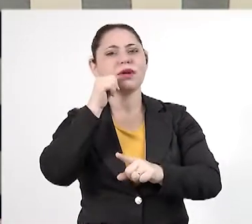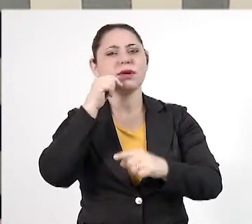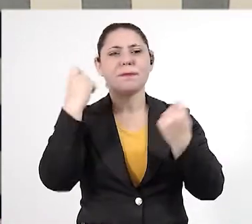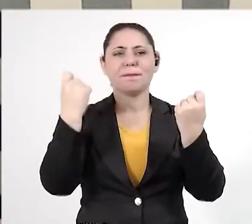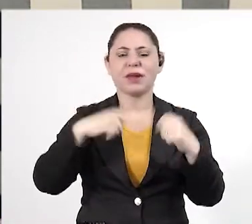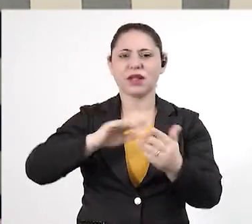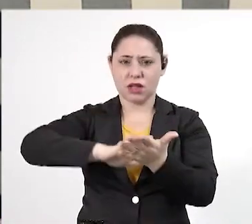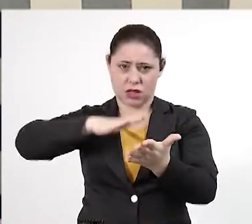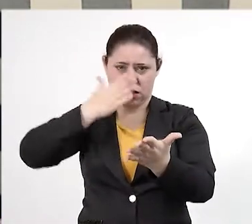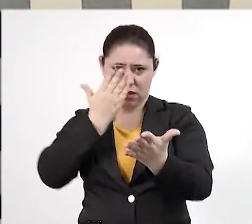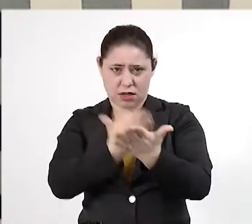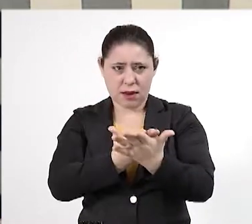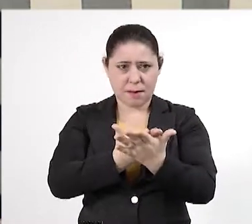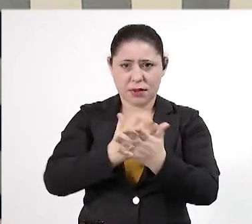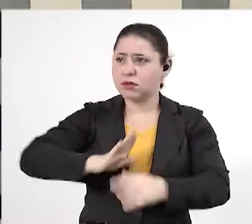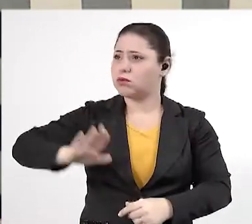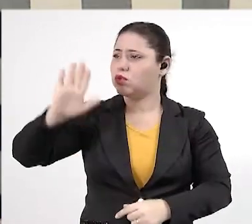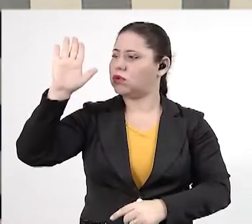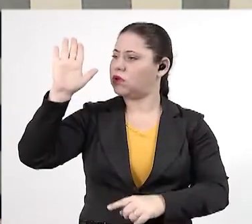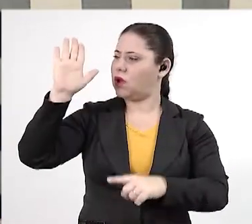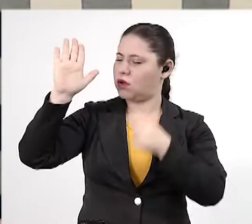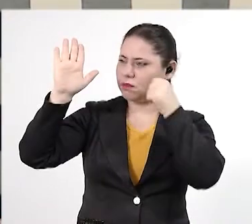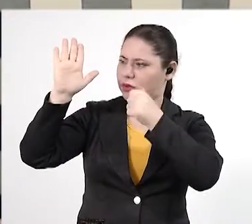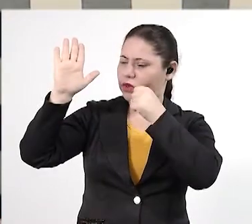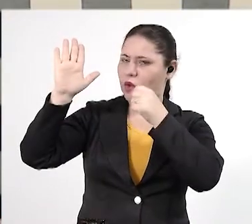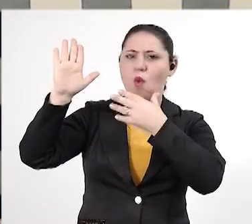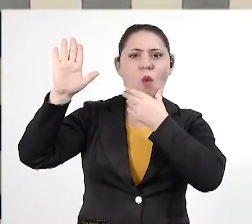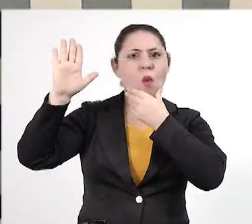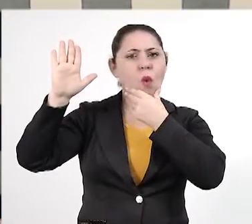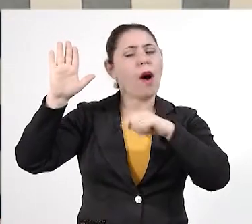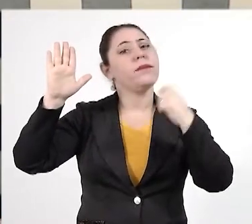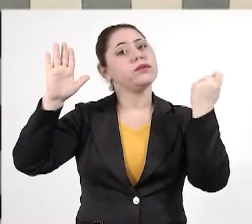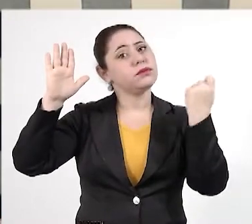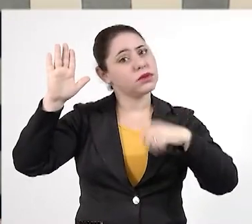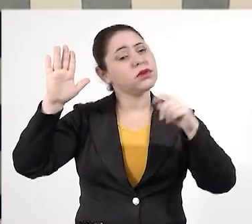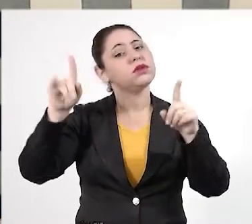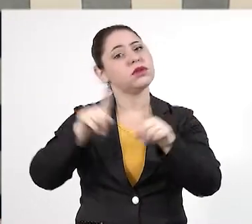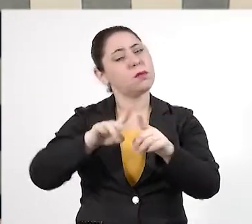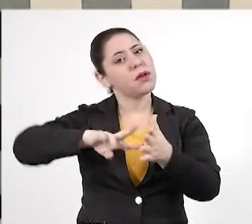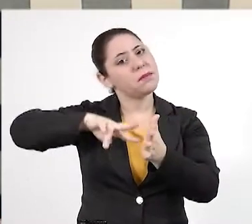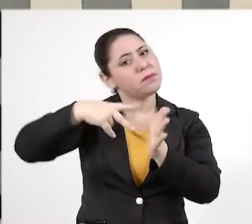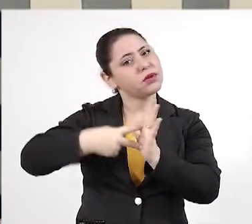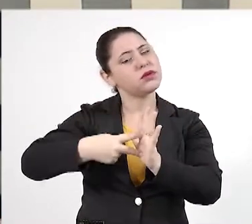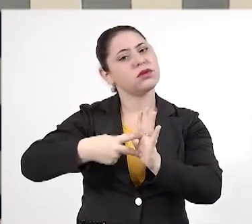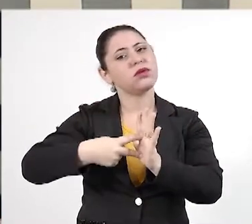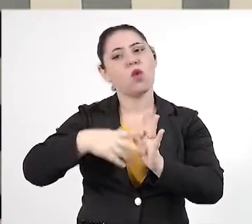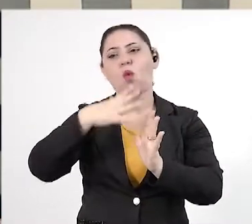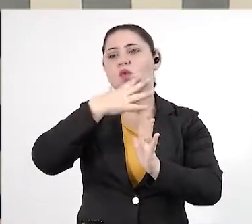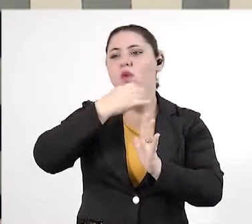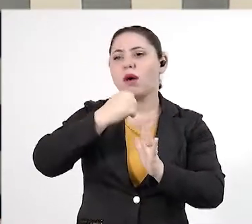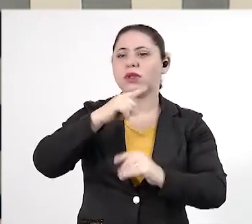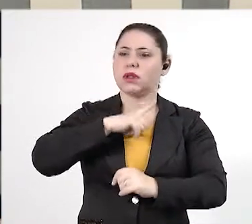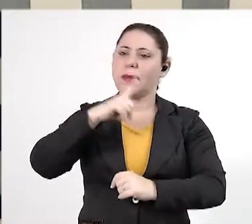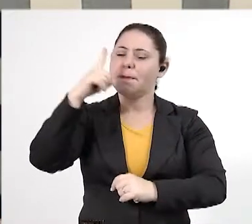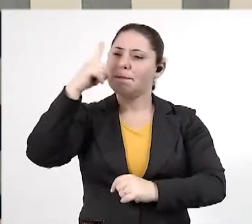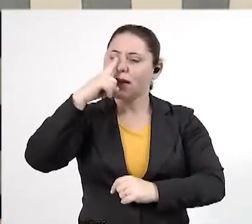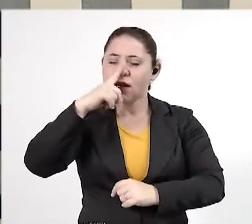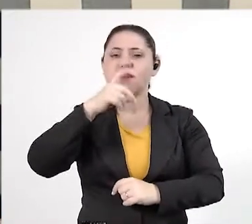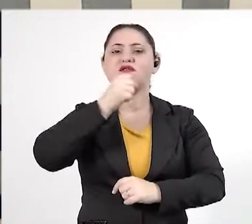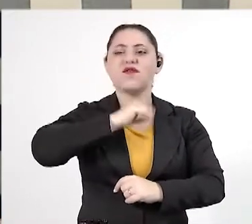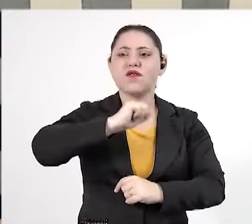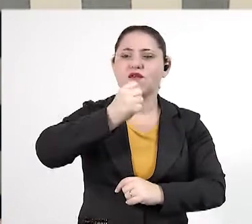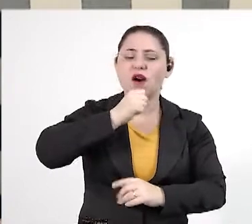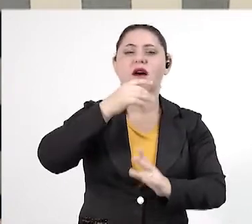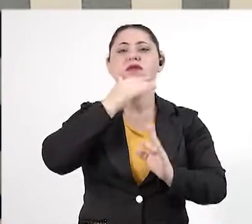mulheres que têm que interpretar uma campanha de uma mulher. Eu acredito que os homens também, né? Todos eles, né? Aqueles que têm mães, que